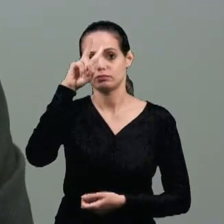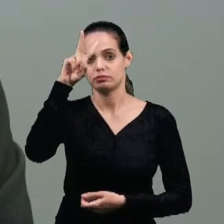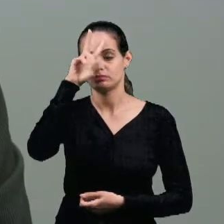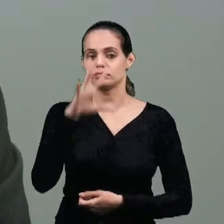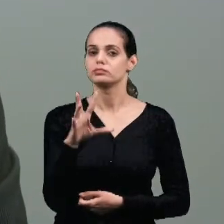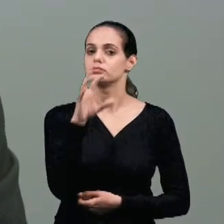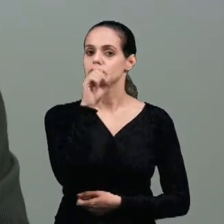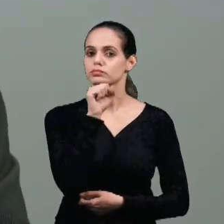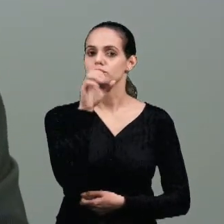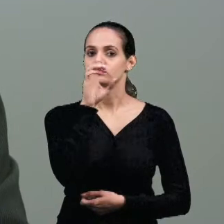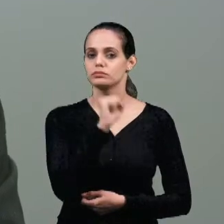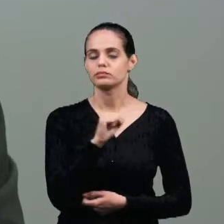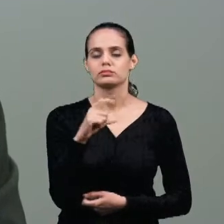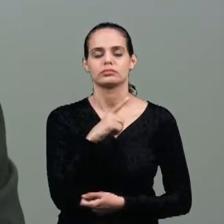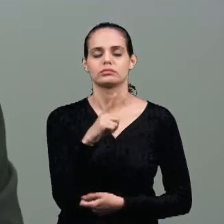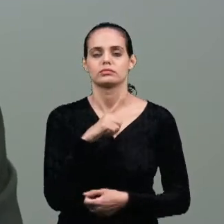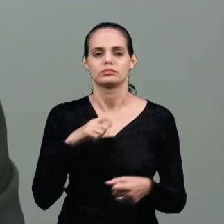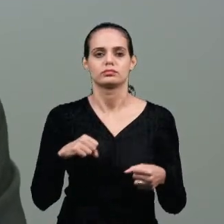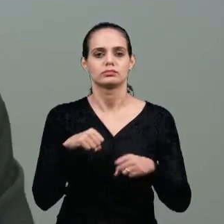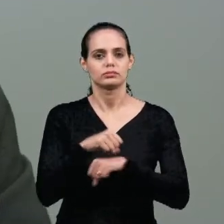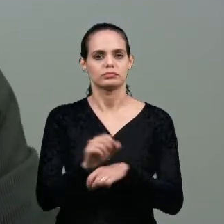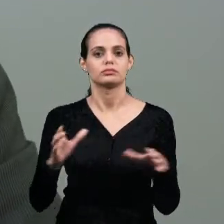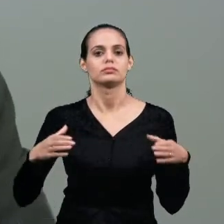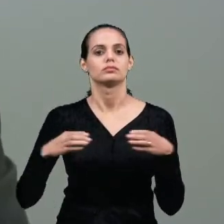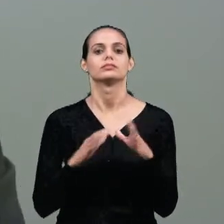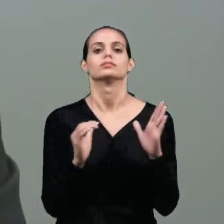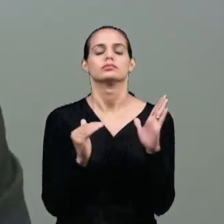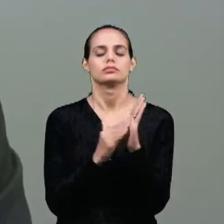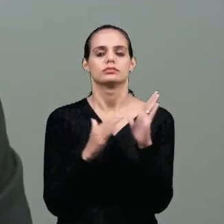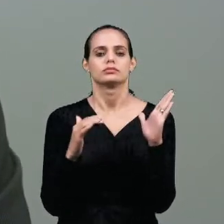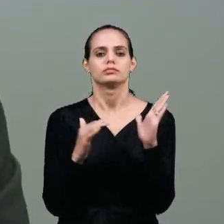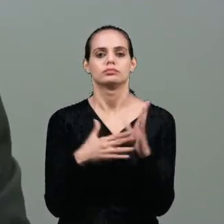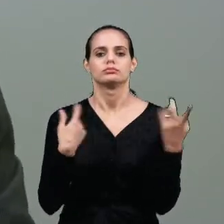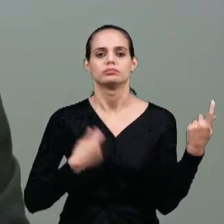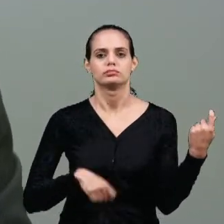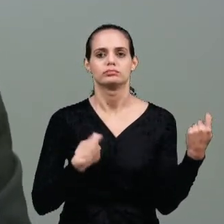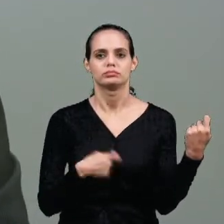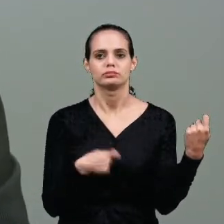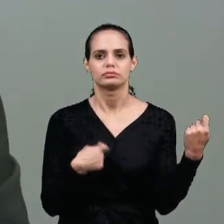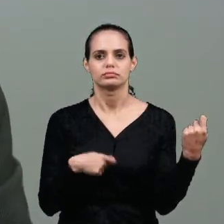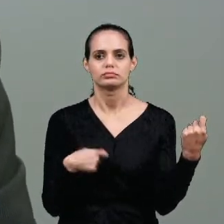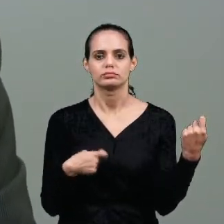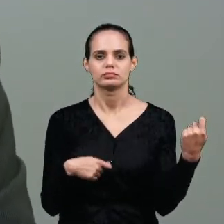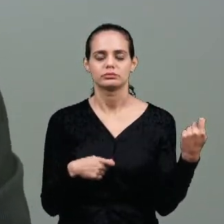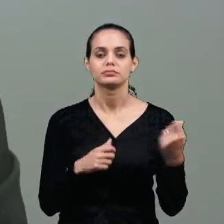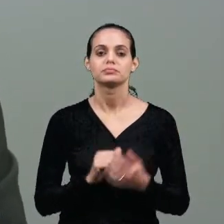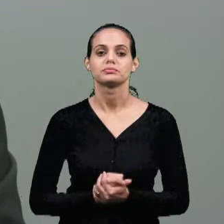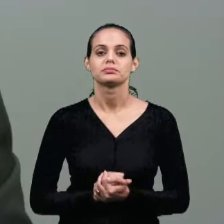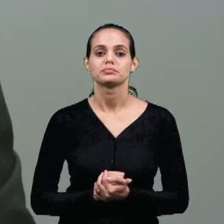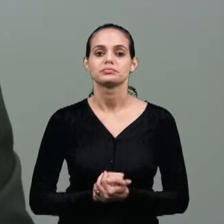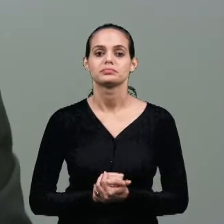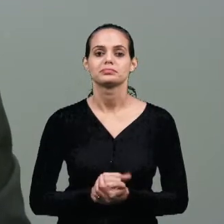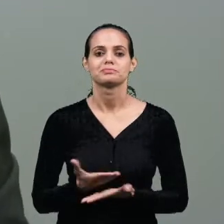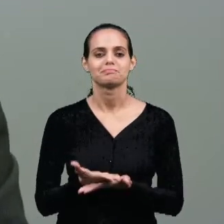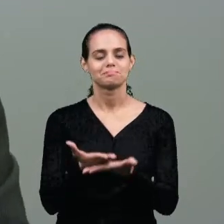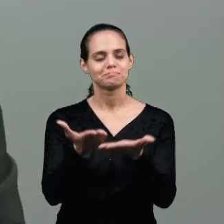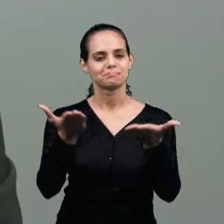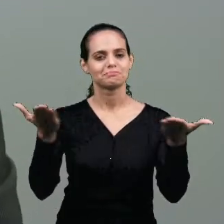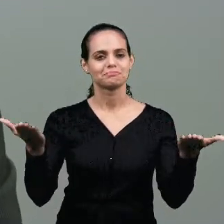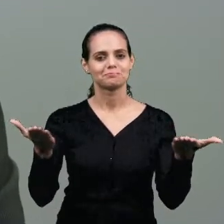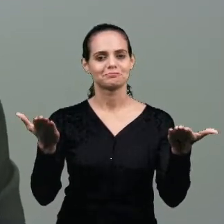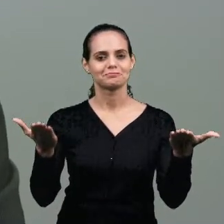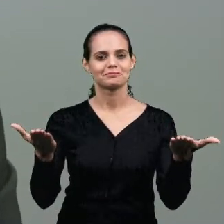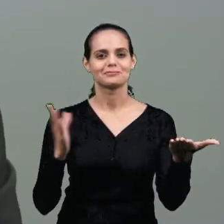sábado nós teremos o seminário para grupos de louvor e instrumentistas. E assim nós nos despedimos de todos, queridos,